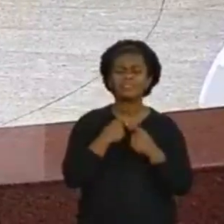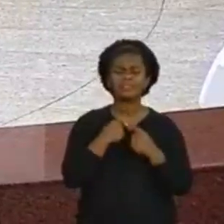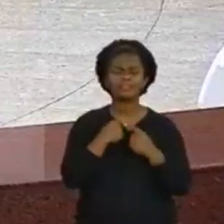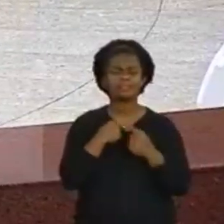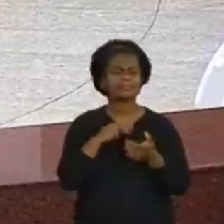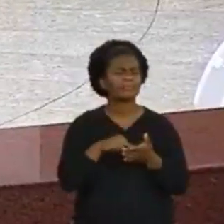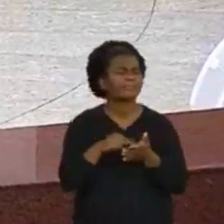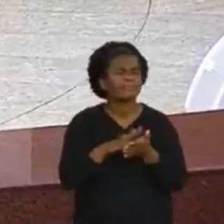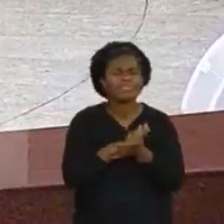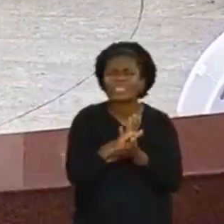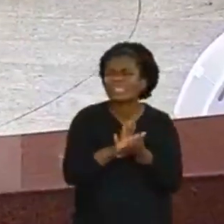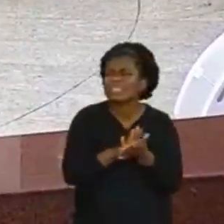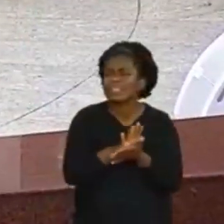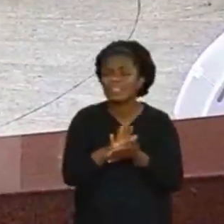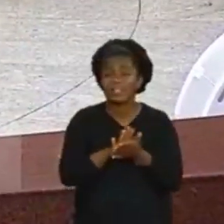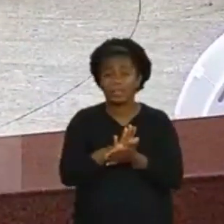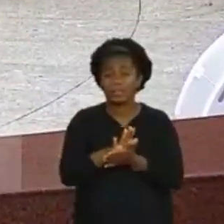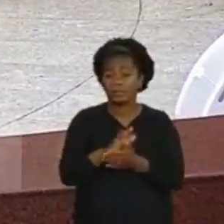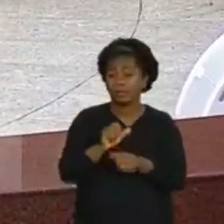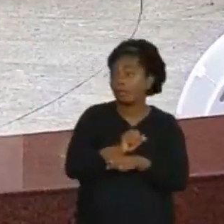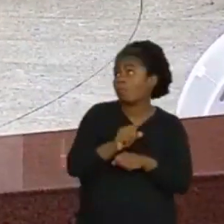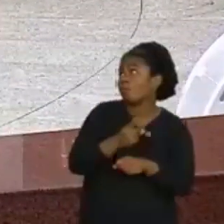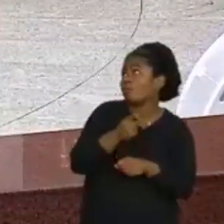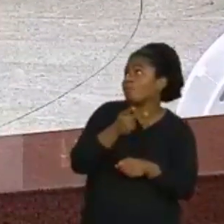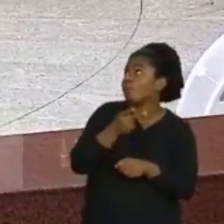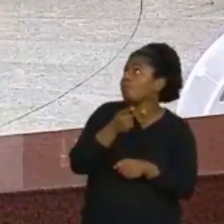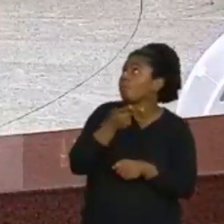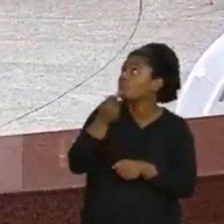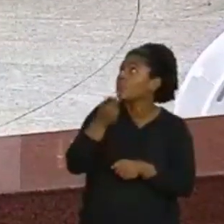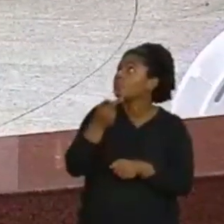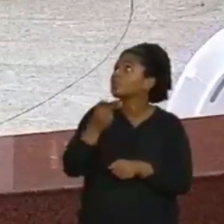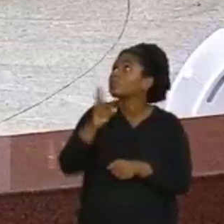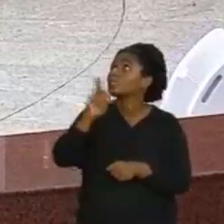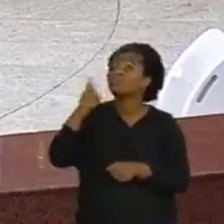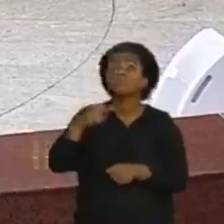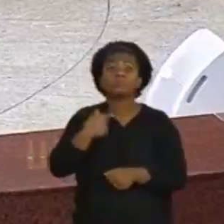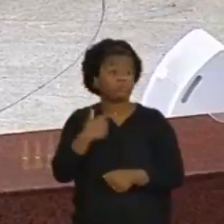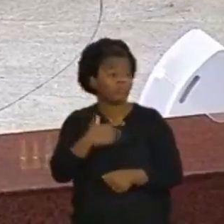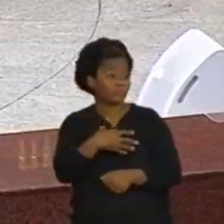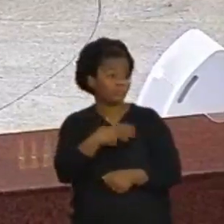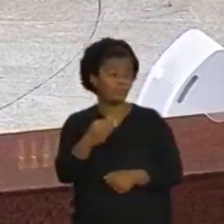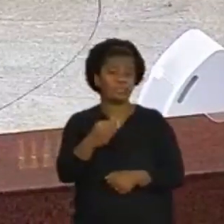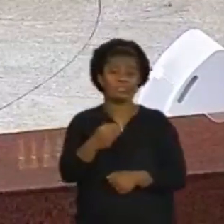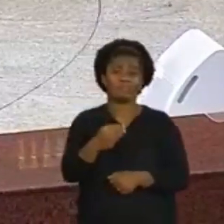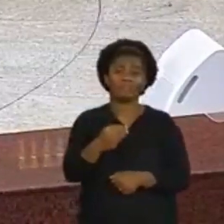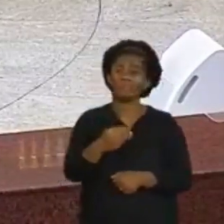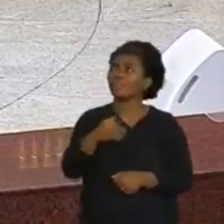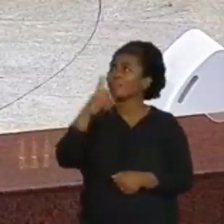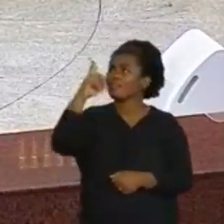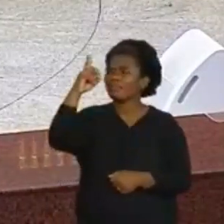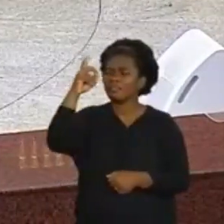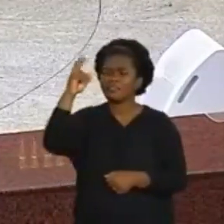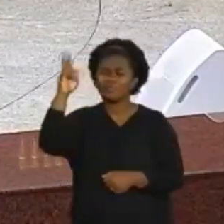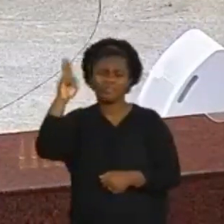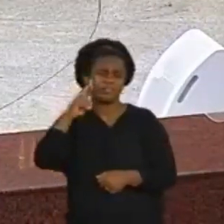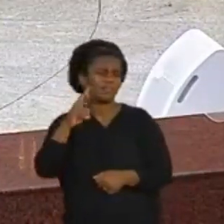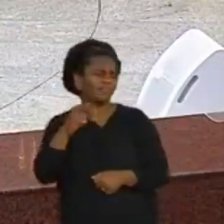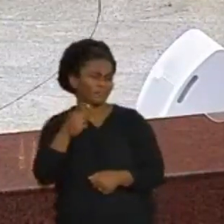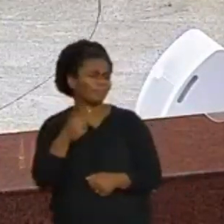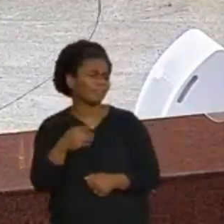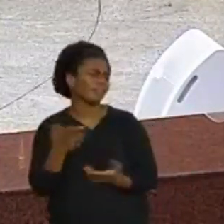Abraão, Senhor, mas eu não tenho filho. Deus disse assim, ô Abraão, que na época era Abraão, falou,